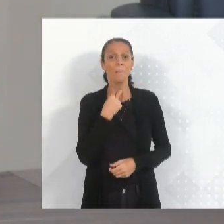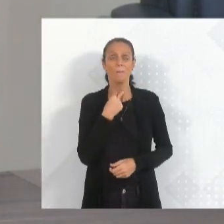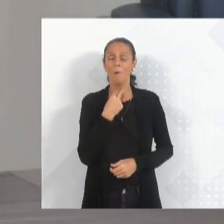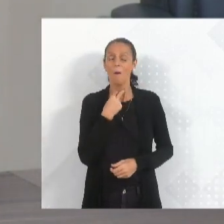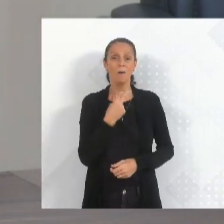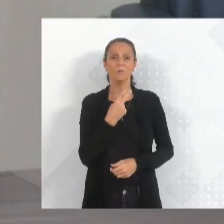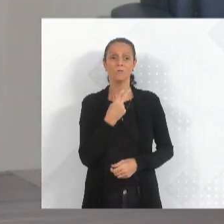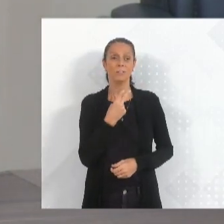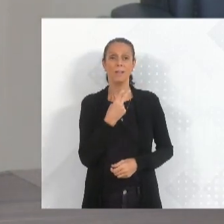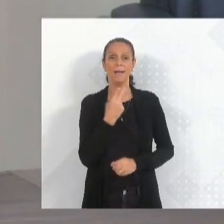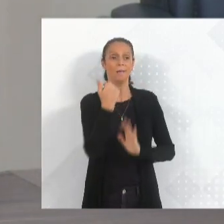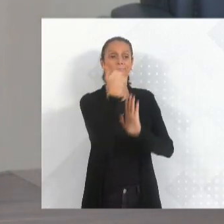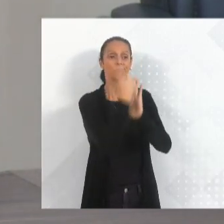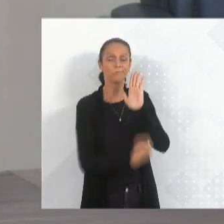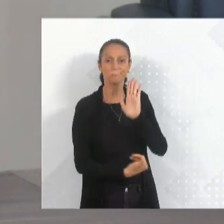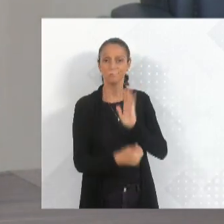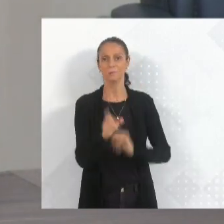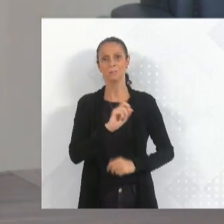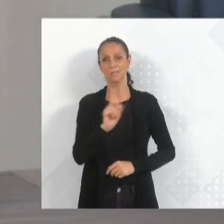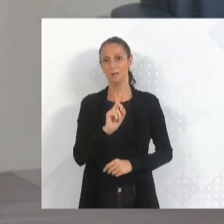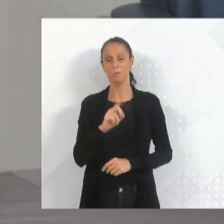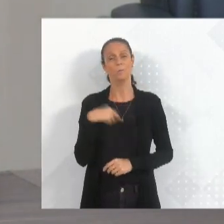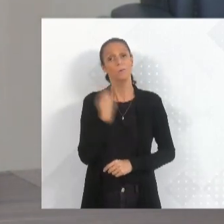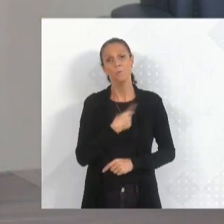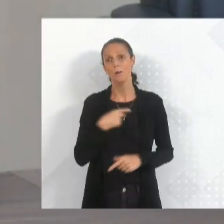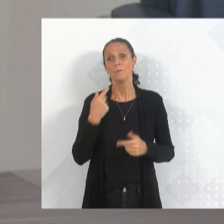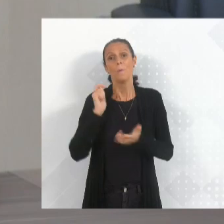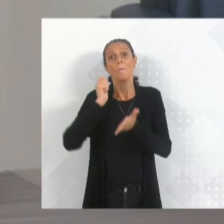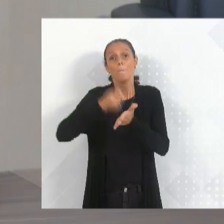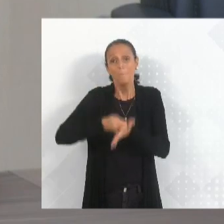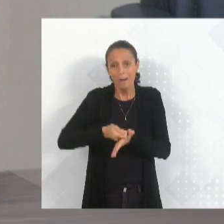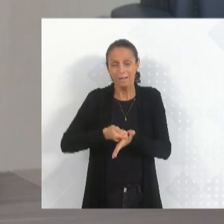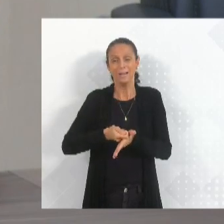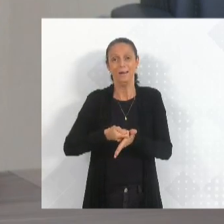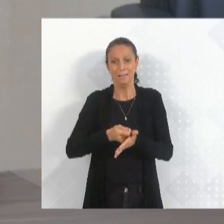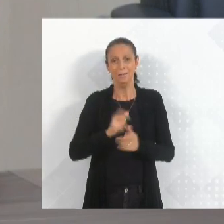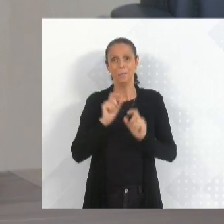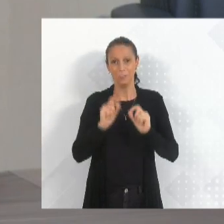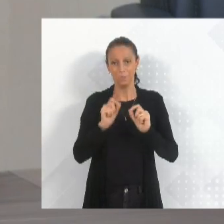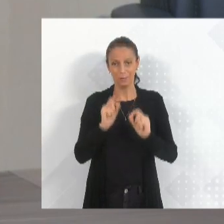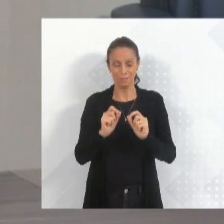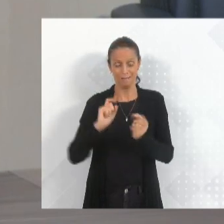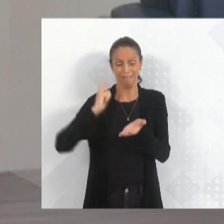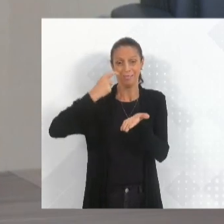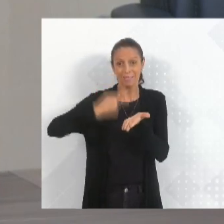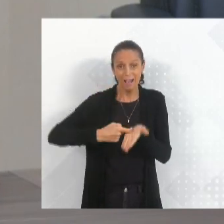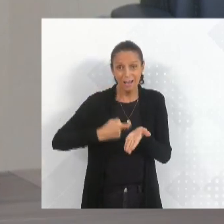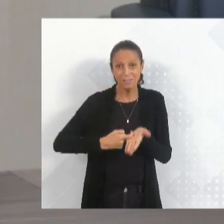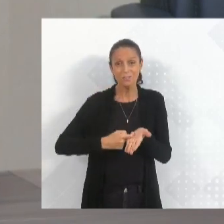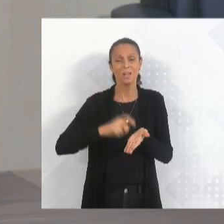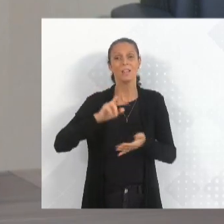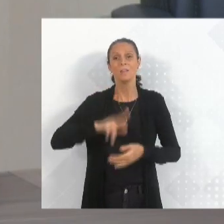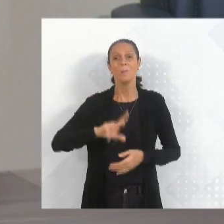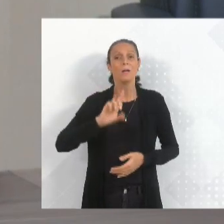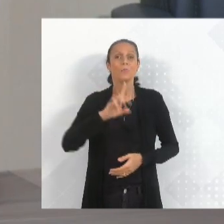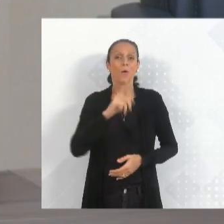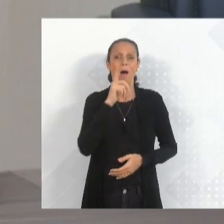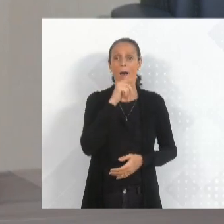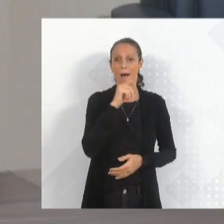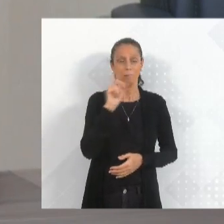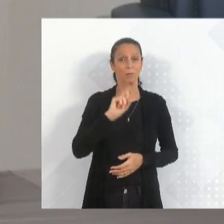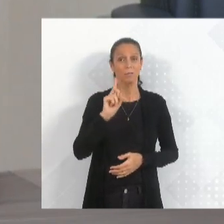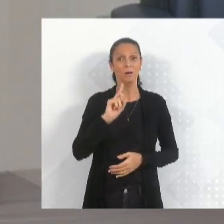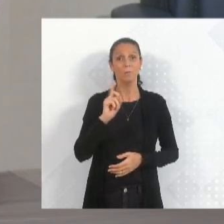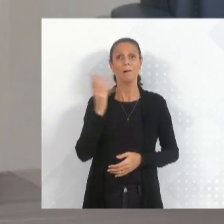de que o 10 metros cúbicos não é pela água, e sim por toda a estrutura que tem lá no SAMAI remuneratória e também dos investimentos que foram